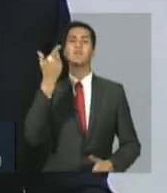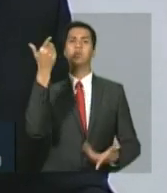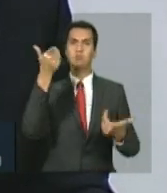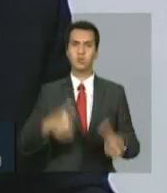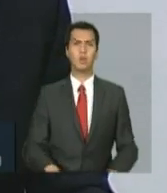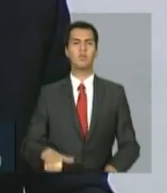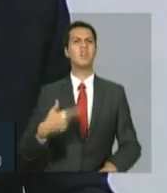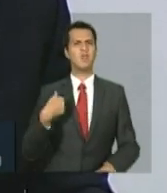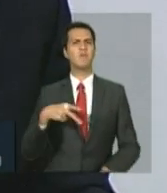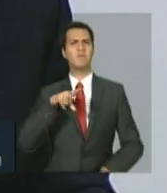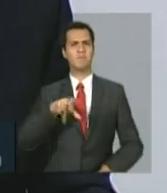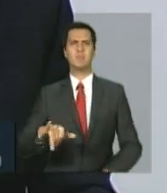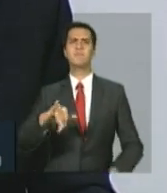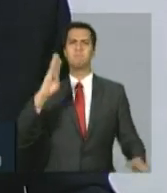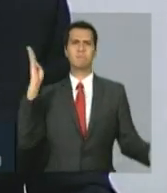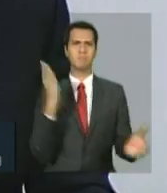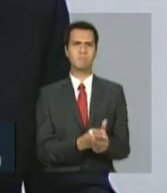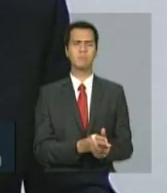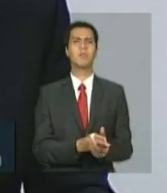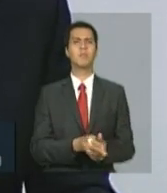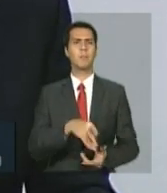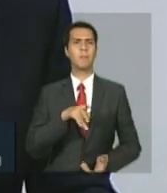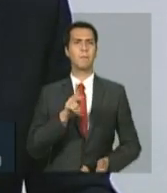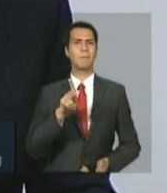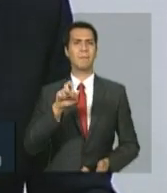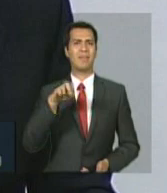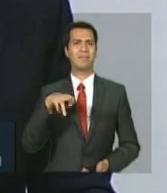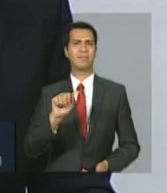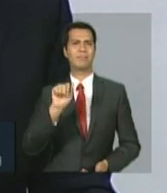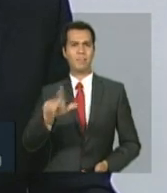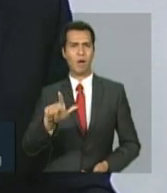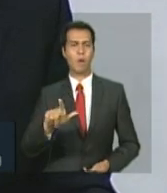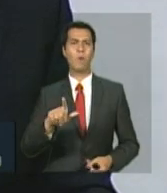consequência, impetrar ações penais por calúnia,